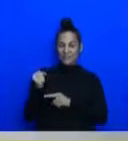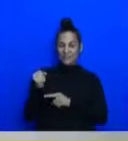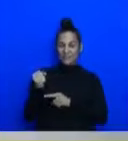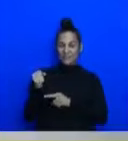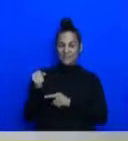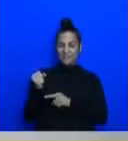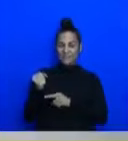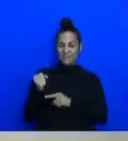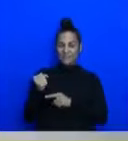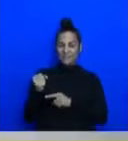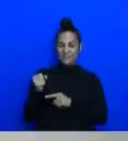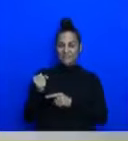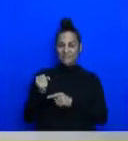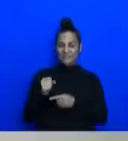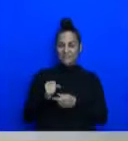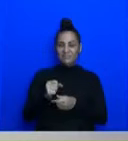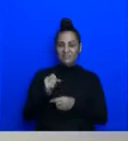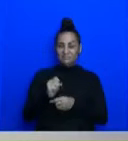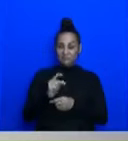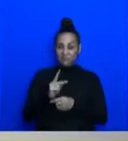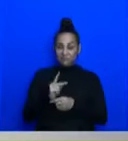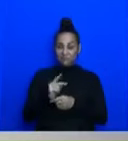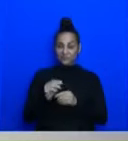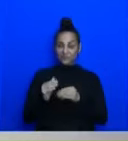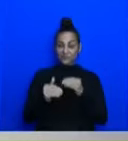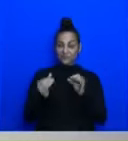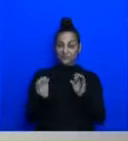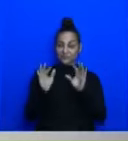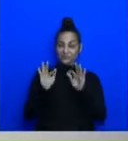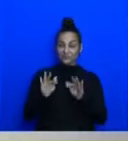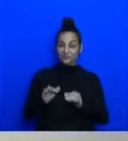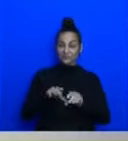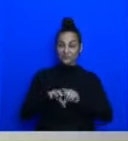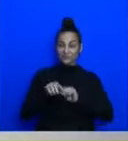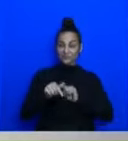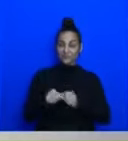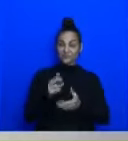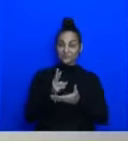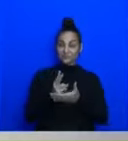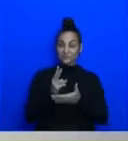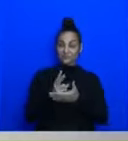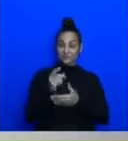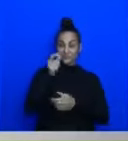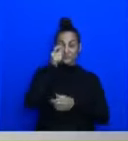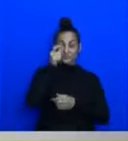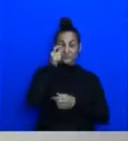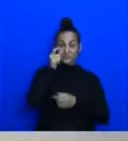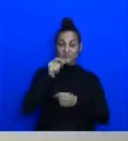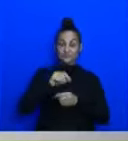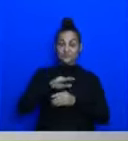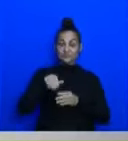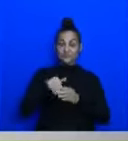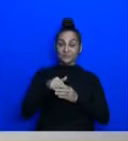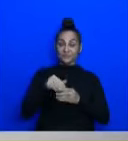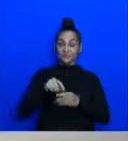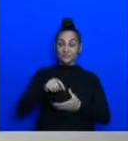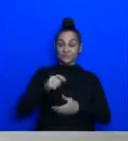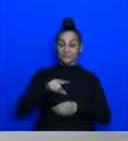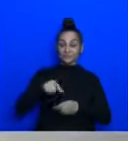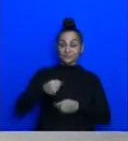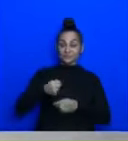7, número 8. Ok, concluindo então o sorteio do Super 7, então vamos à conferência dos números